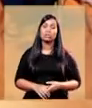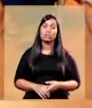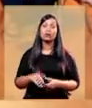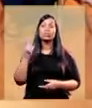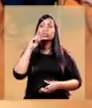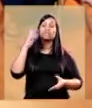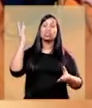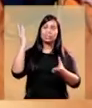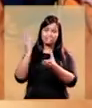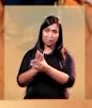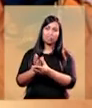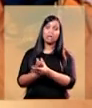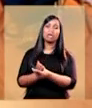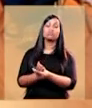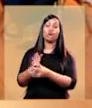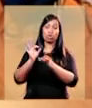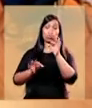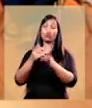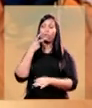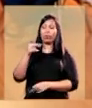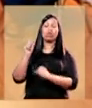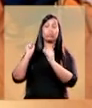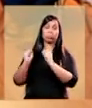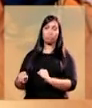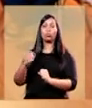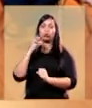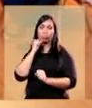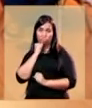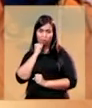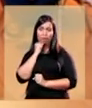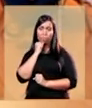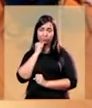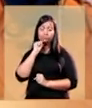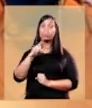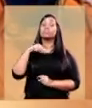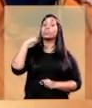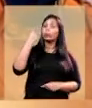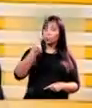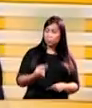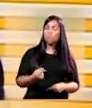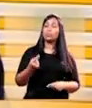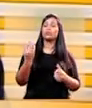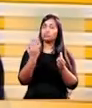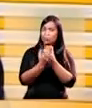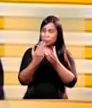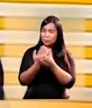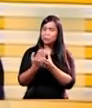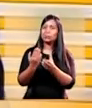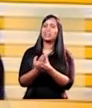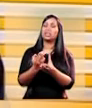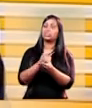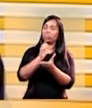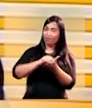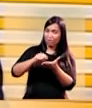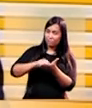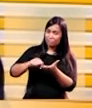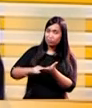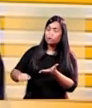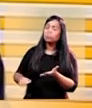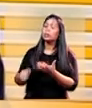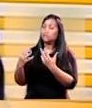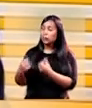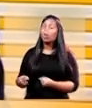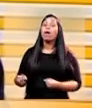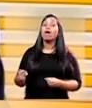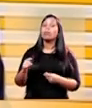É a partir da sentença do juiz que habilita, não é do pedido feito. Quando pediu. Então, depois que vê aquele processinho de cadastramento, o juiz